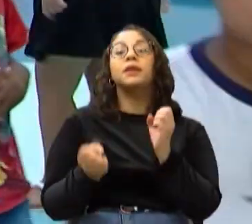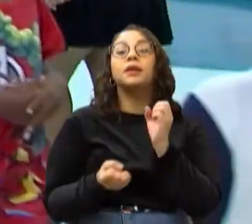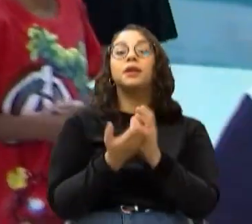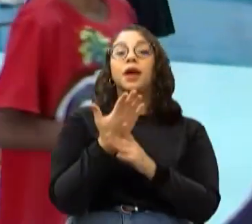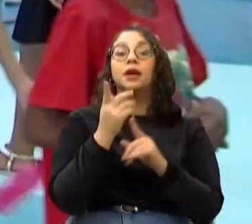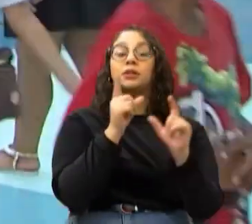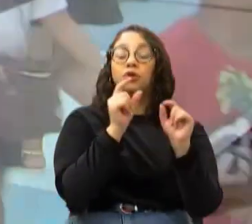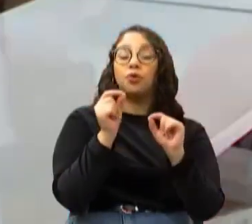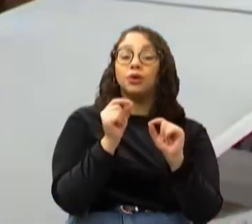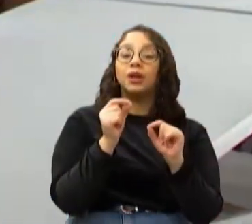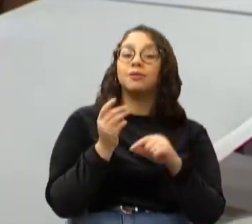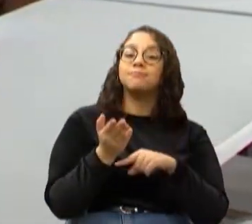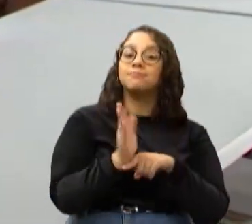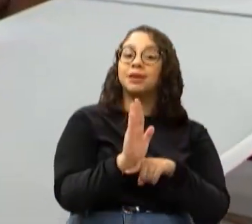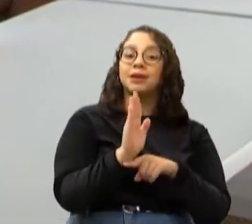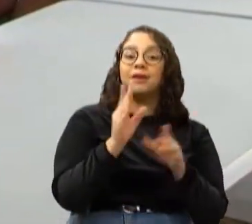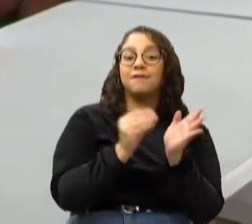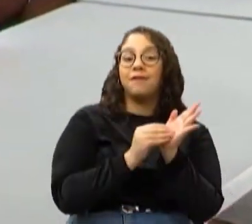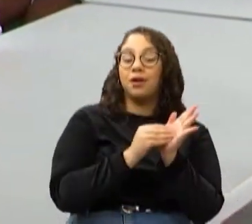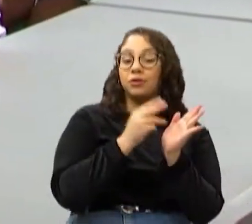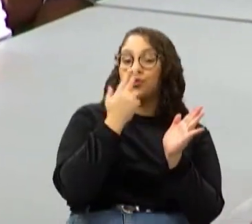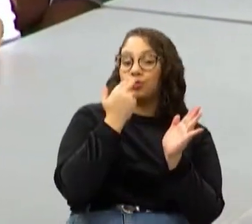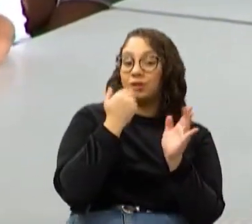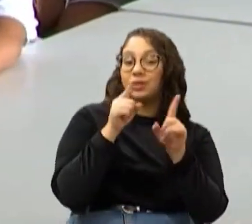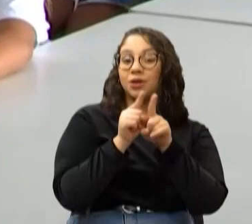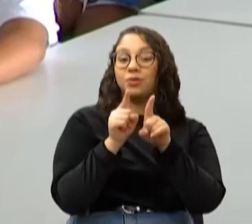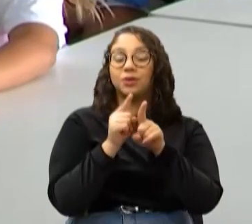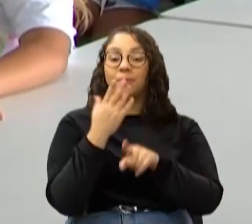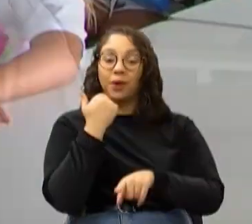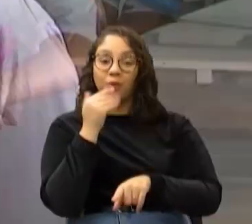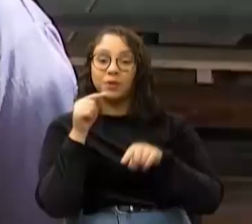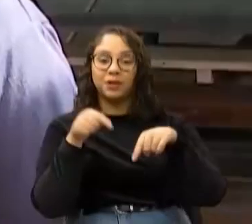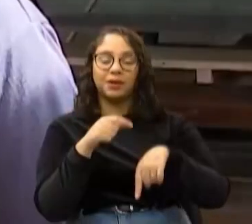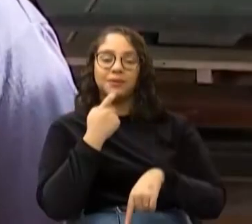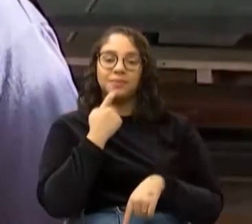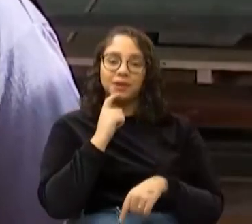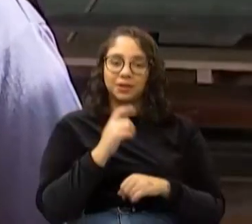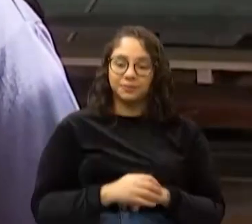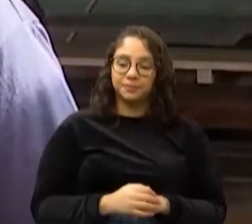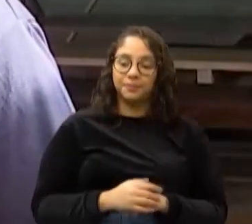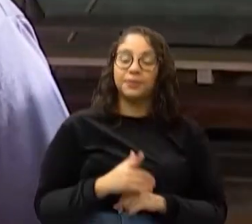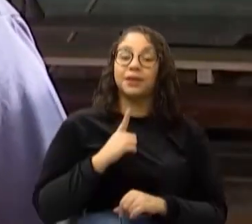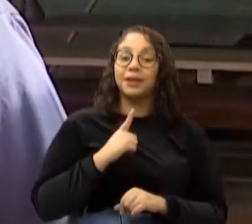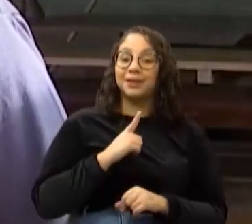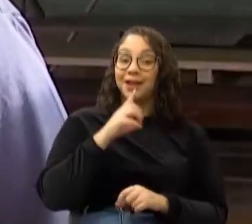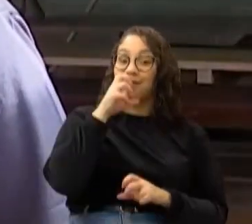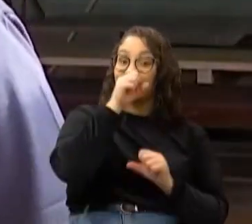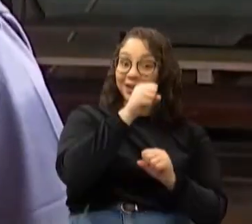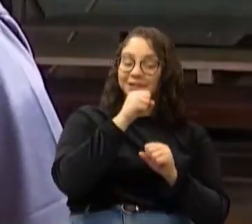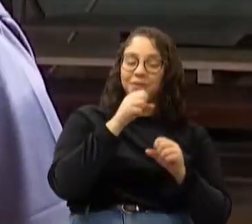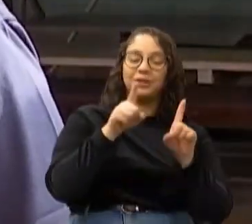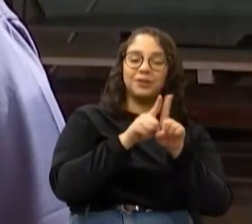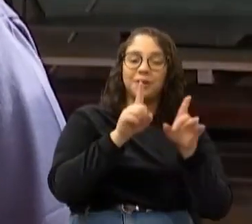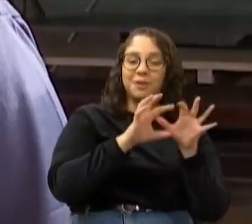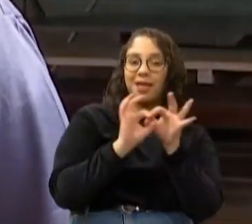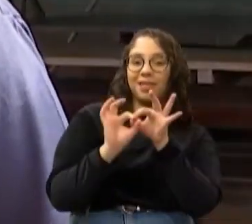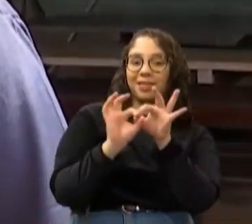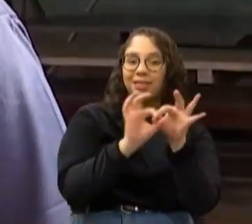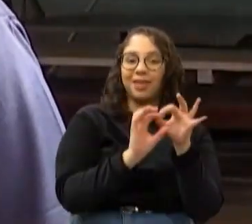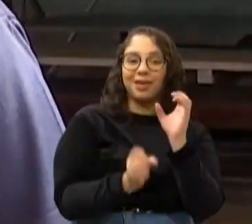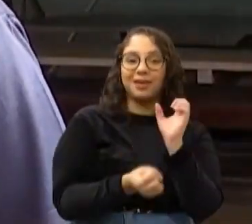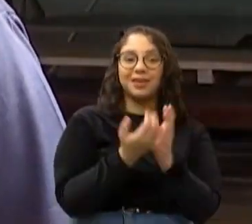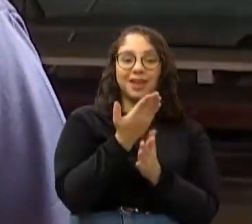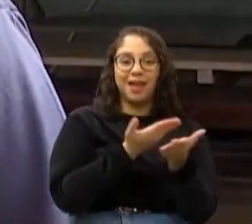que foi criada para combater a desnutrição e a fome em Campinas. Hoje a gente executa serviços de convivência e fortalecimento